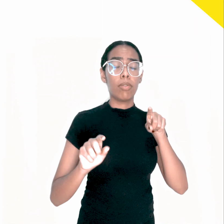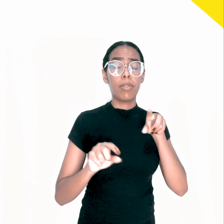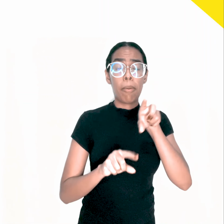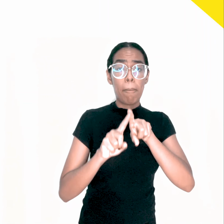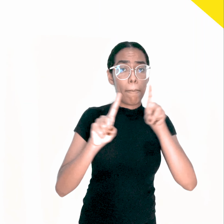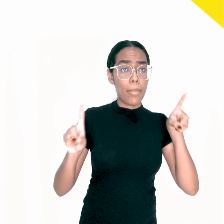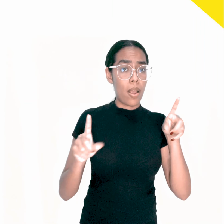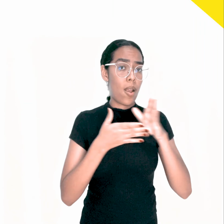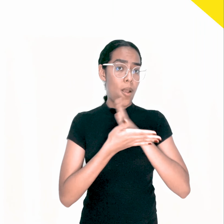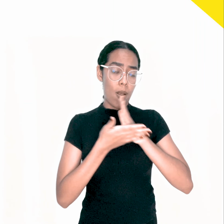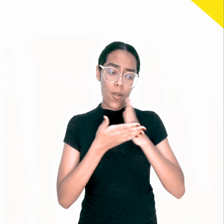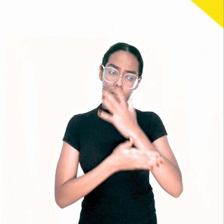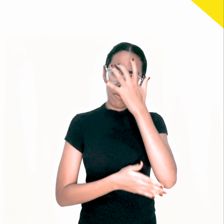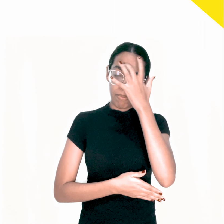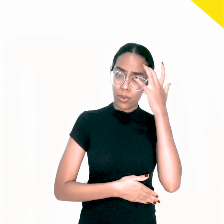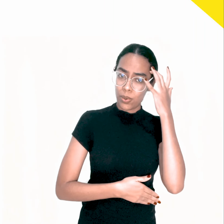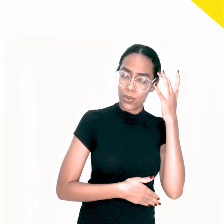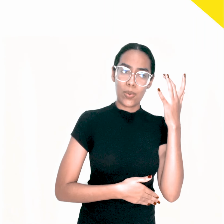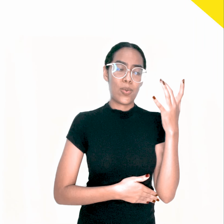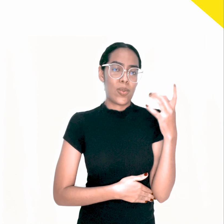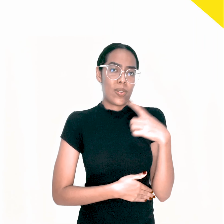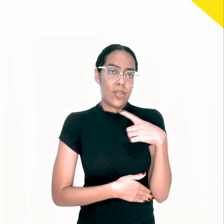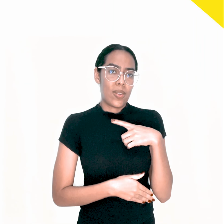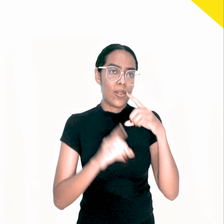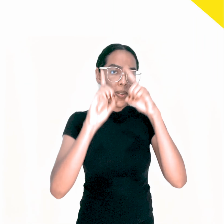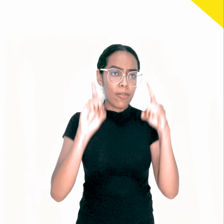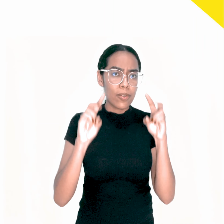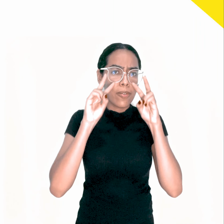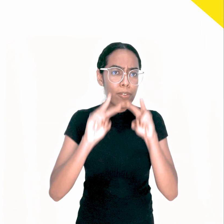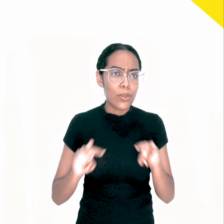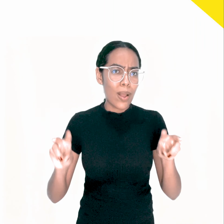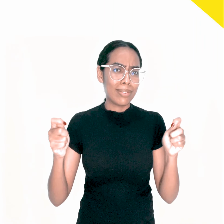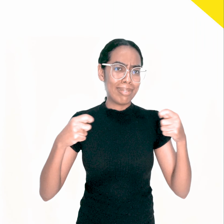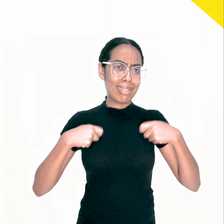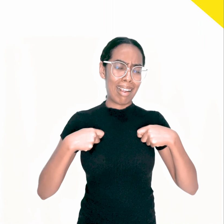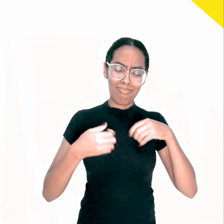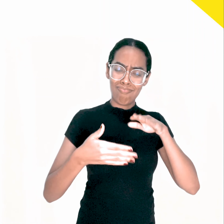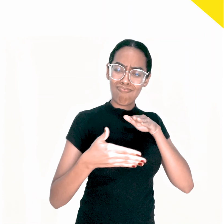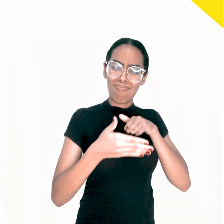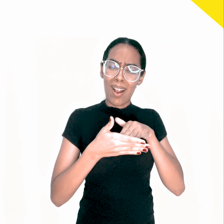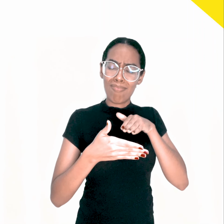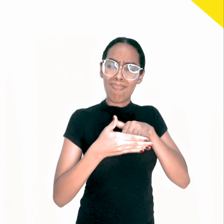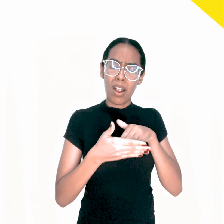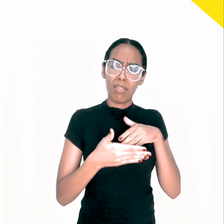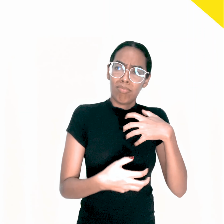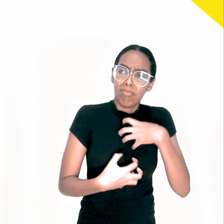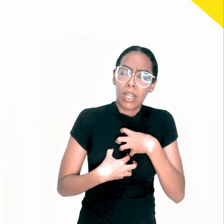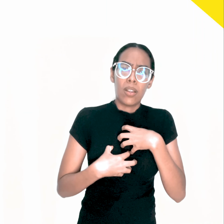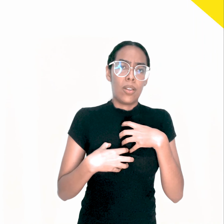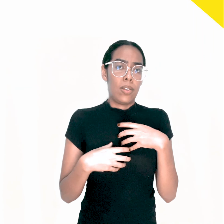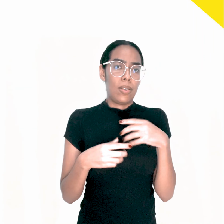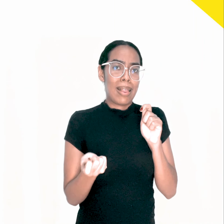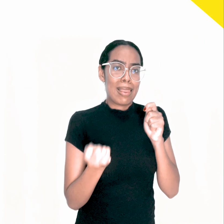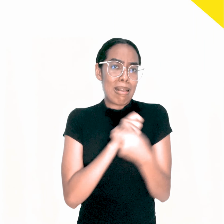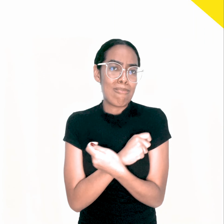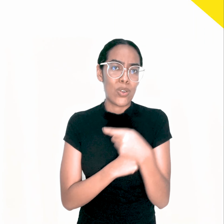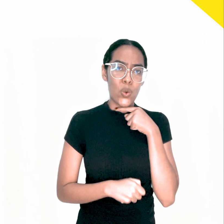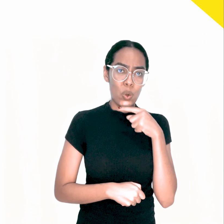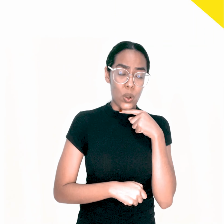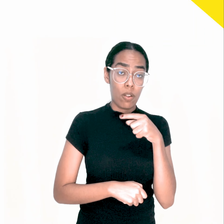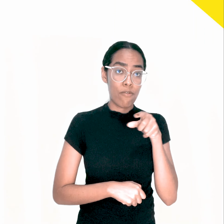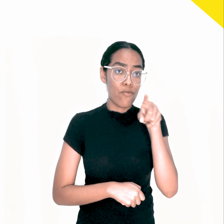Contudo, outras pessoas com deficiência visual se sentem limitadas e não se adaptam à bengala Não se